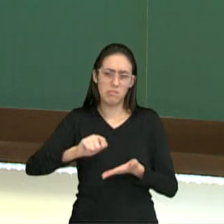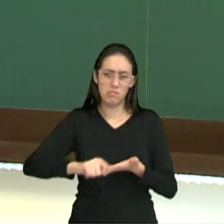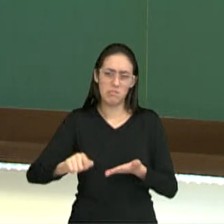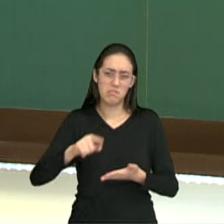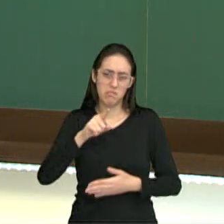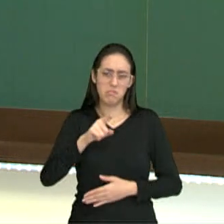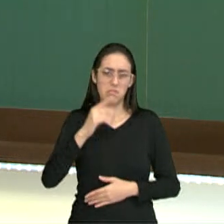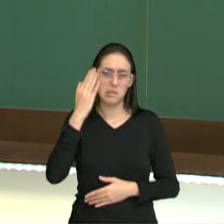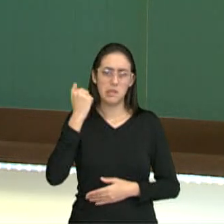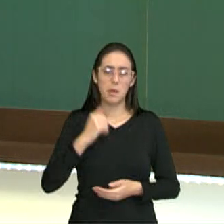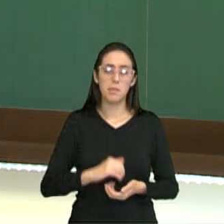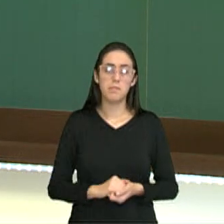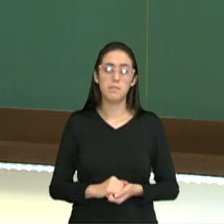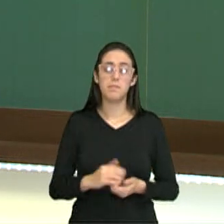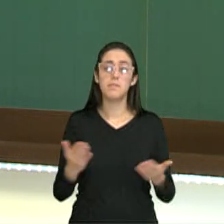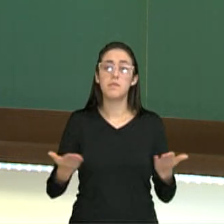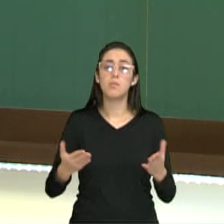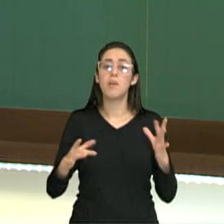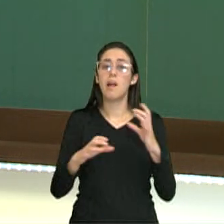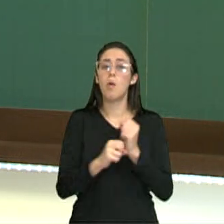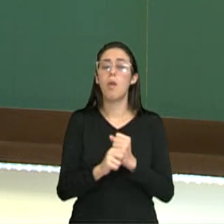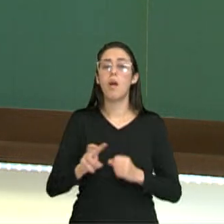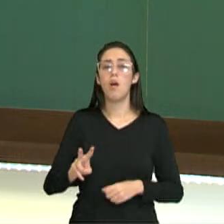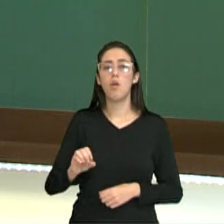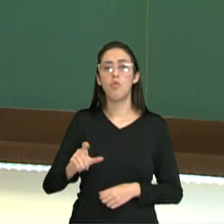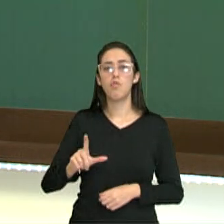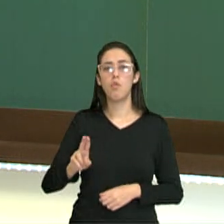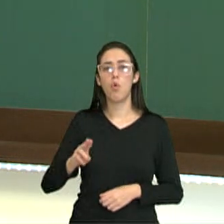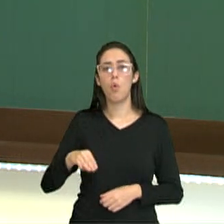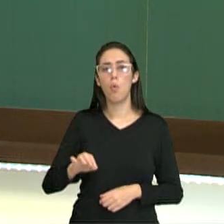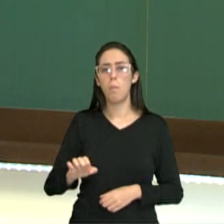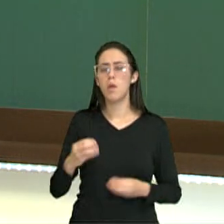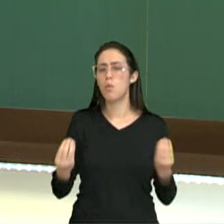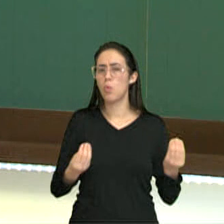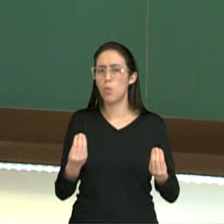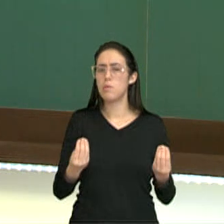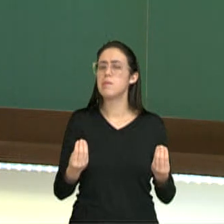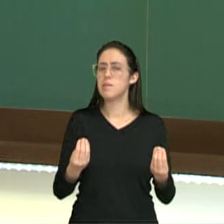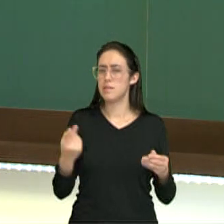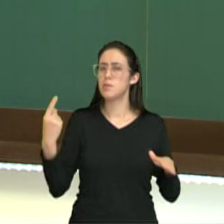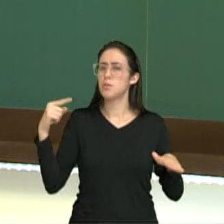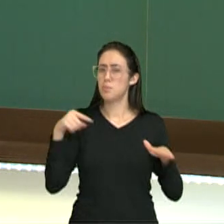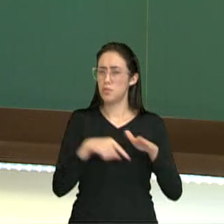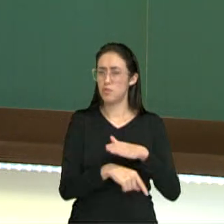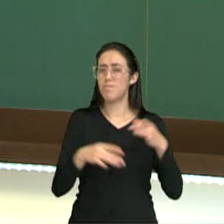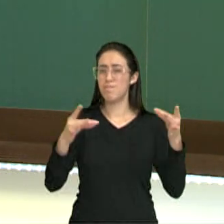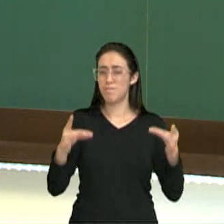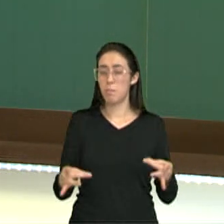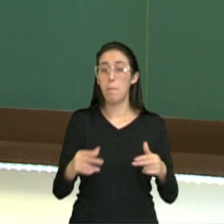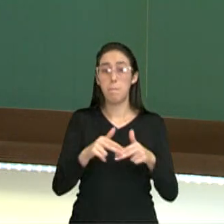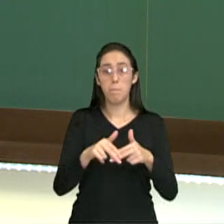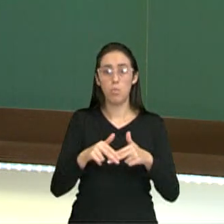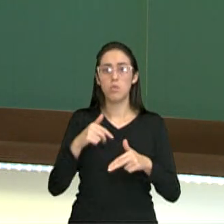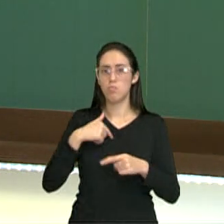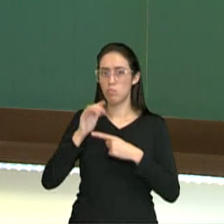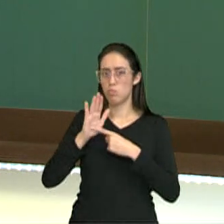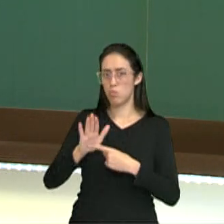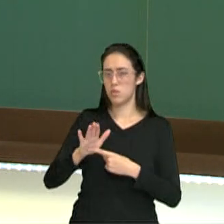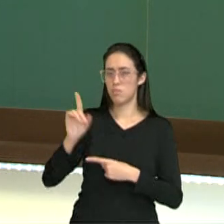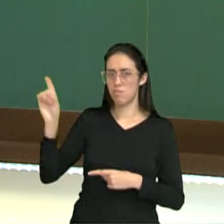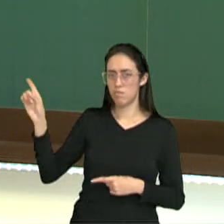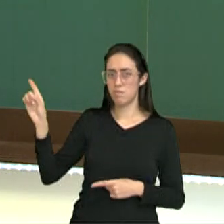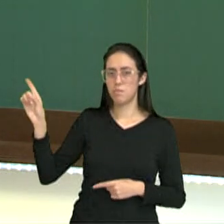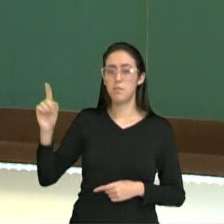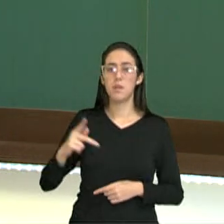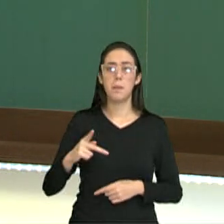tranquilo. E agora para eu calcular o volume, essa dedução ela é bem complexa, por isso eu já vou trazer ela pronta para vocês. Então